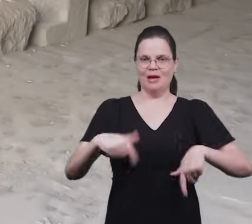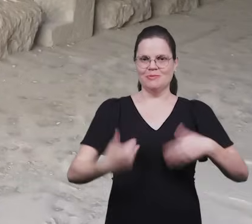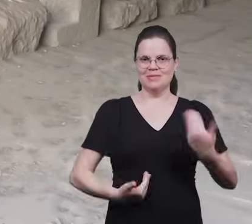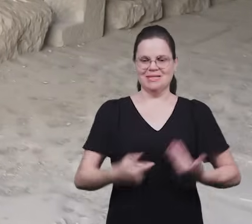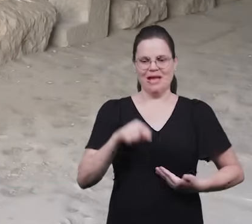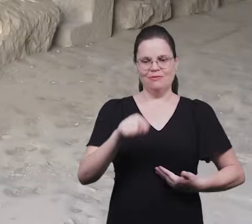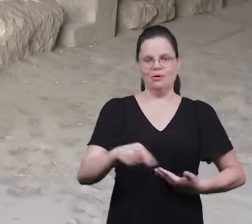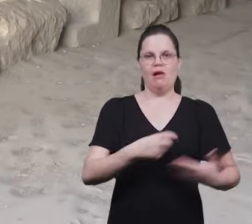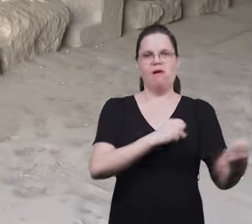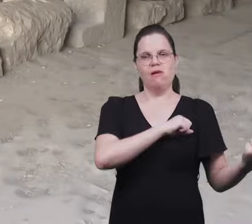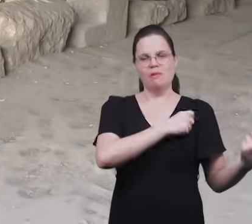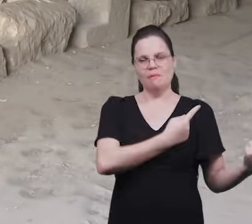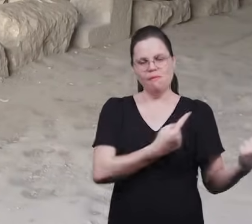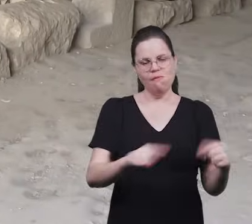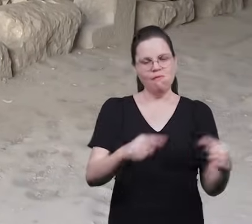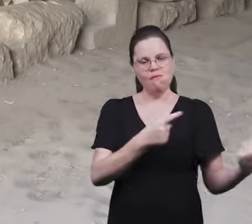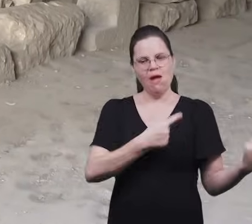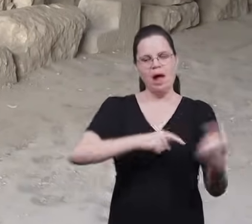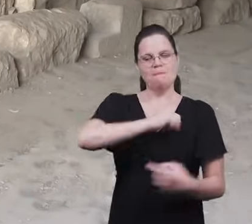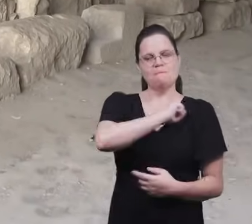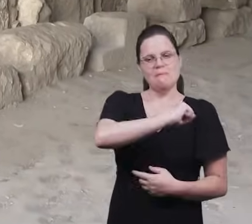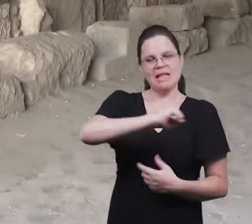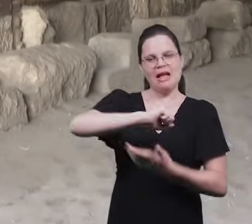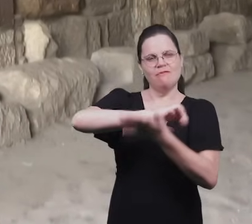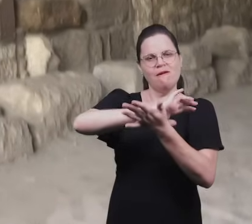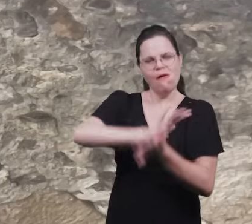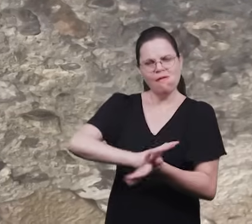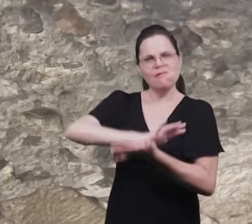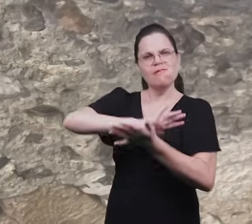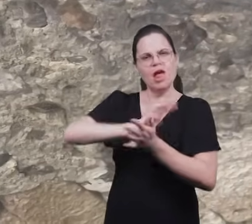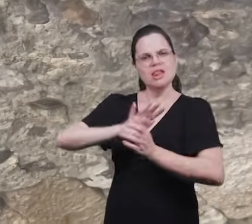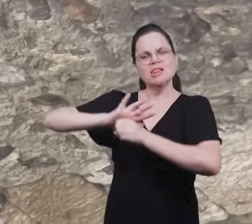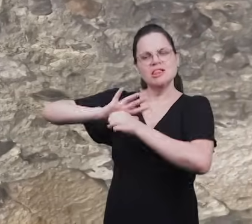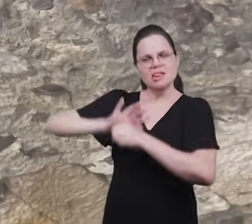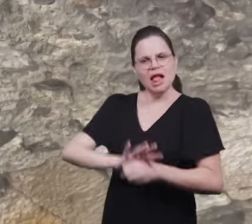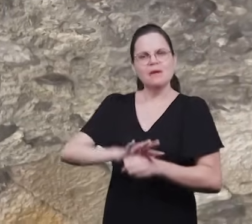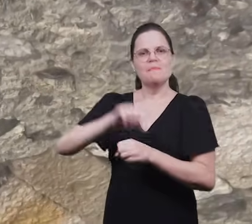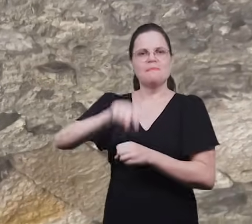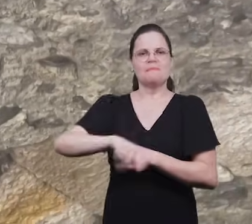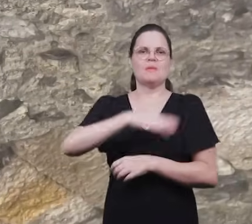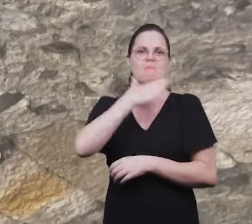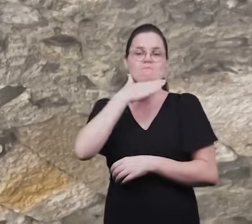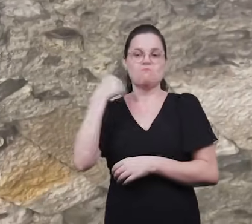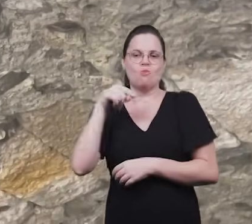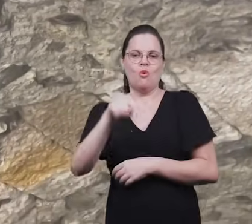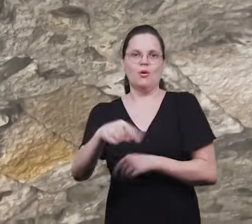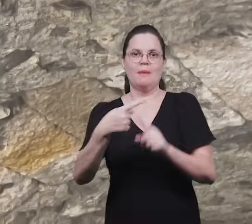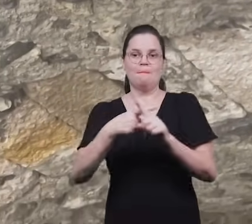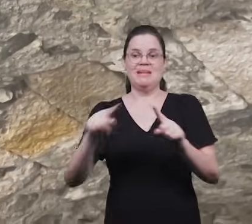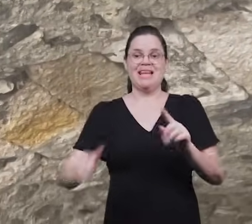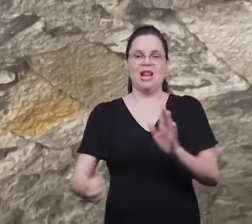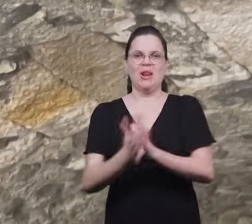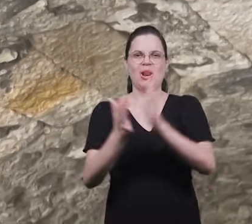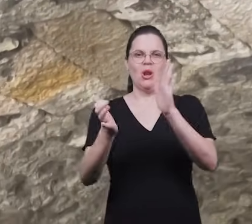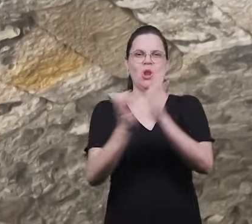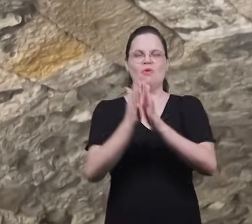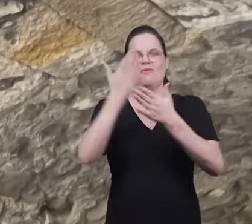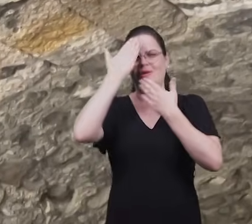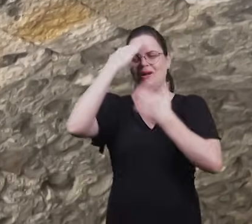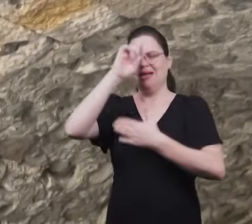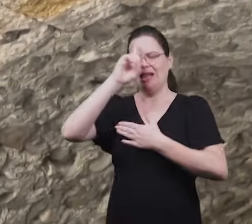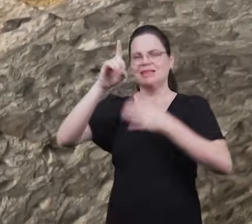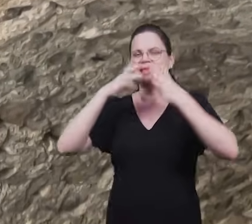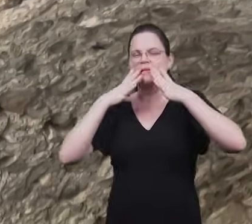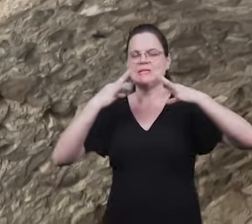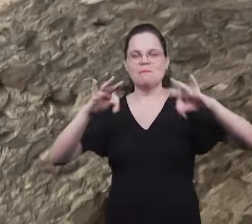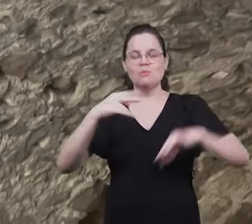período. Quanto mais eles recebiam perseguições, às vezes morrendo nas cruzes, nas fogueiras, nas arenas, mas o louvor deles, a gratidão deles